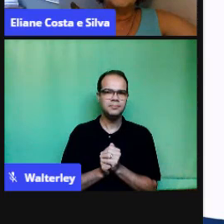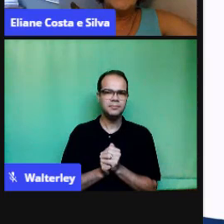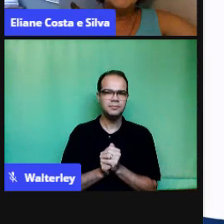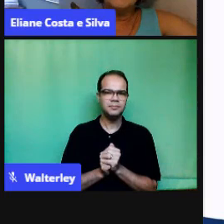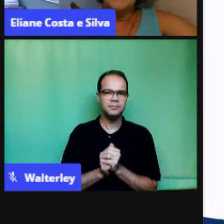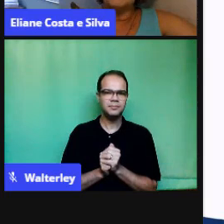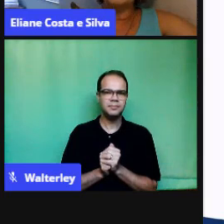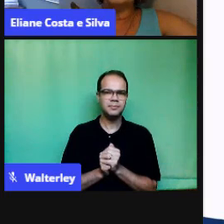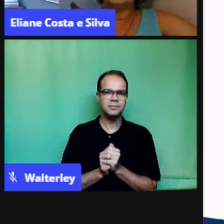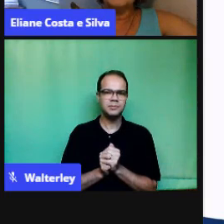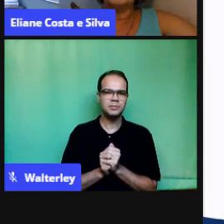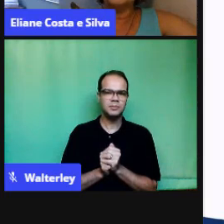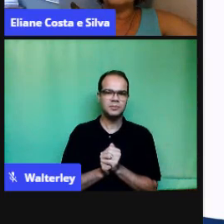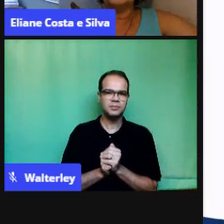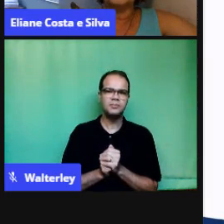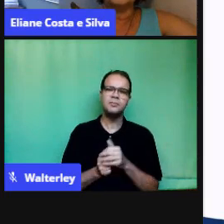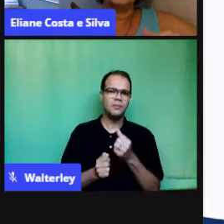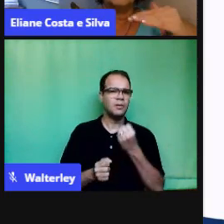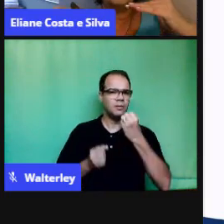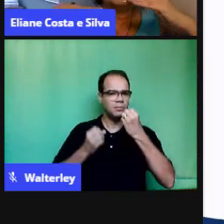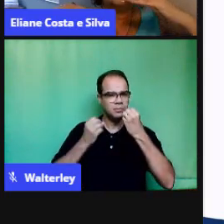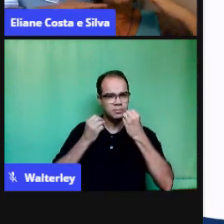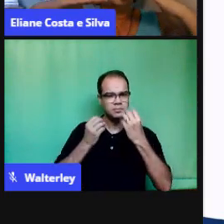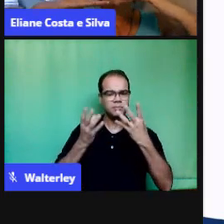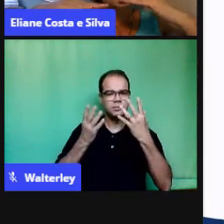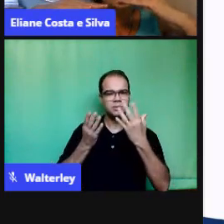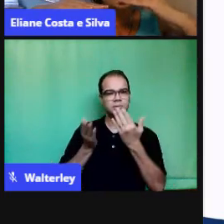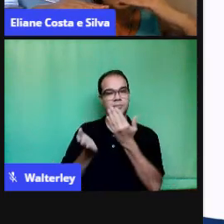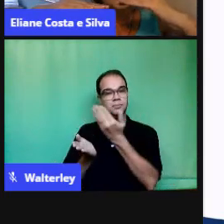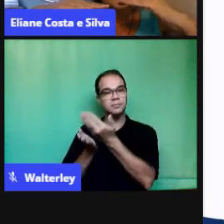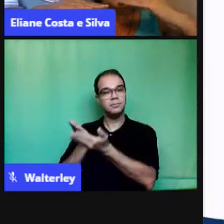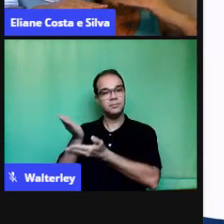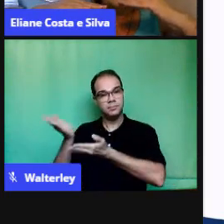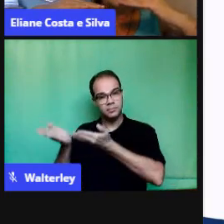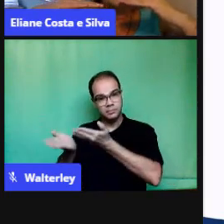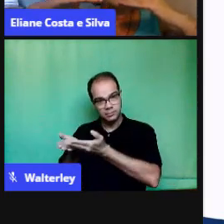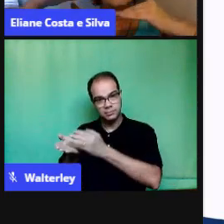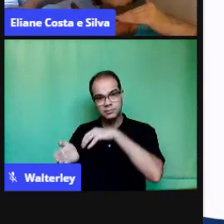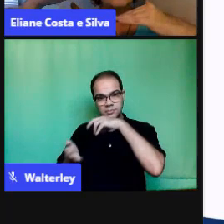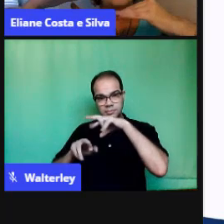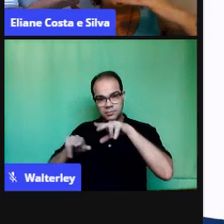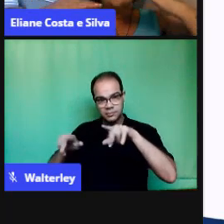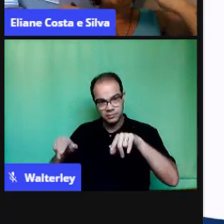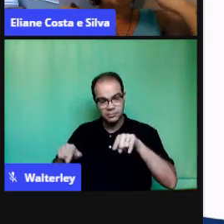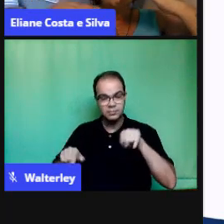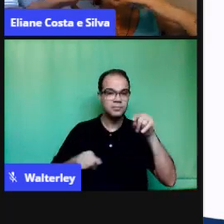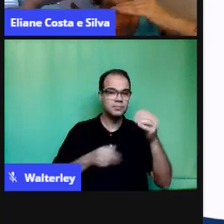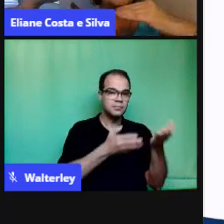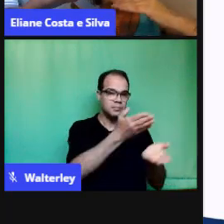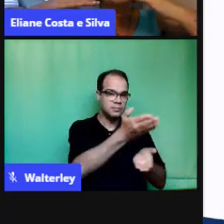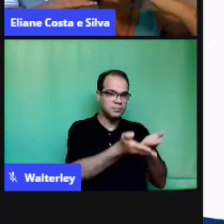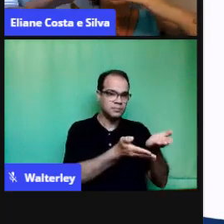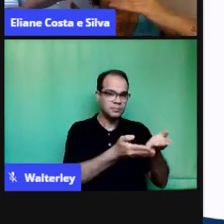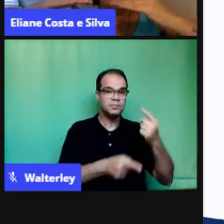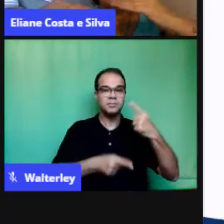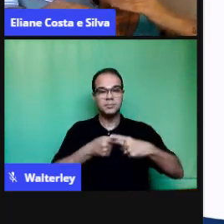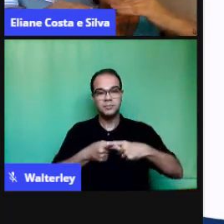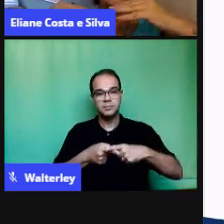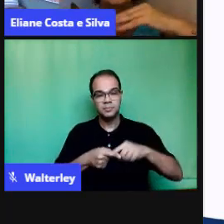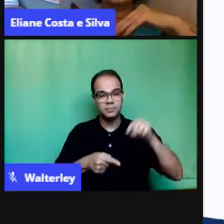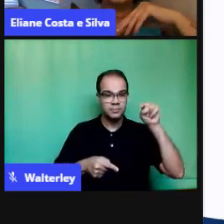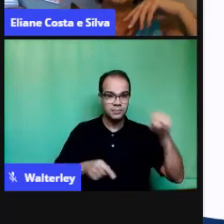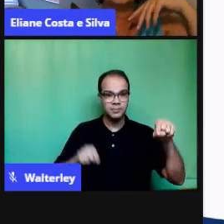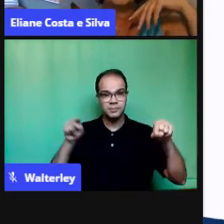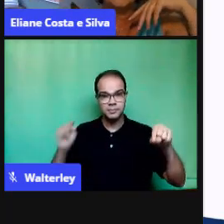humano, animal e a conservação ambiental andarem juntos, porque um oferece melhora de qualidade de vida para o